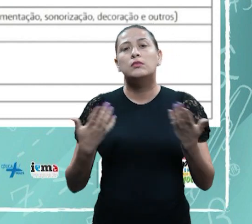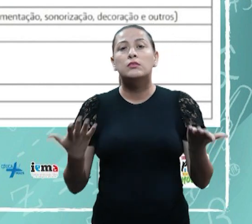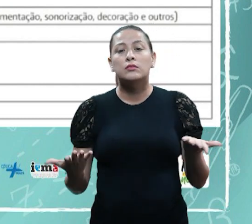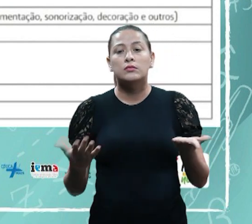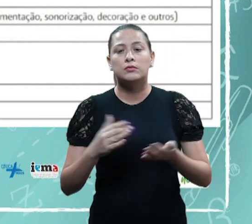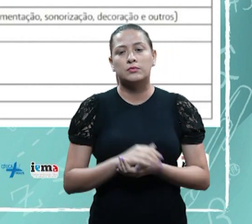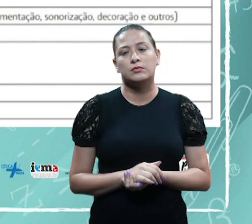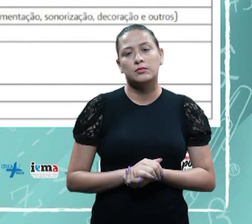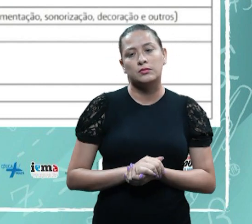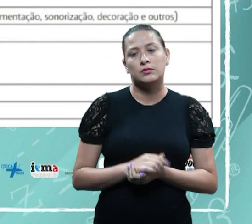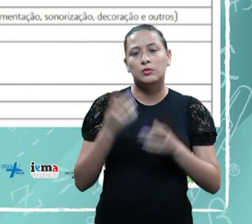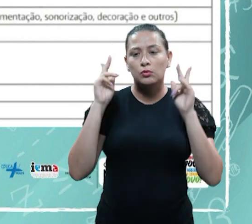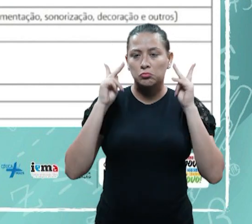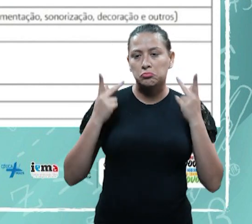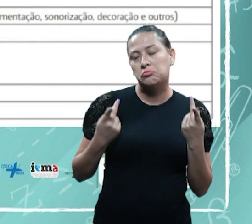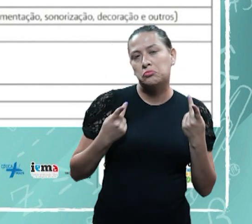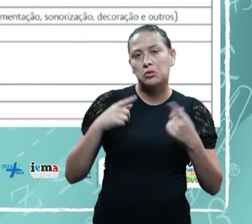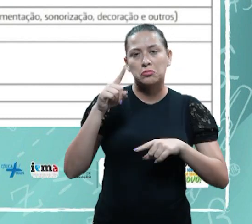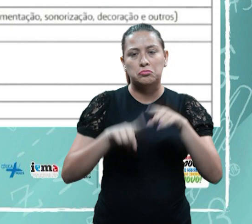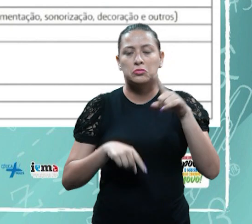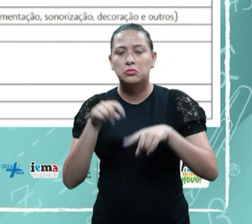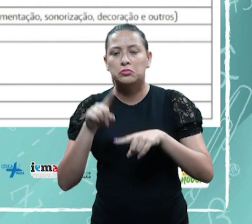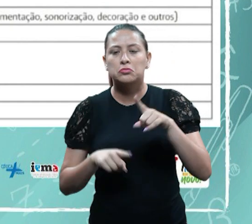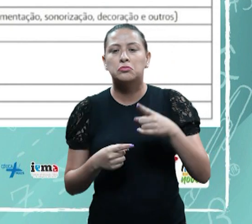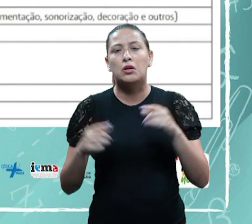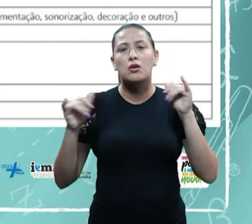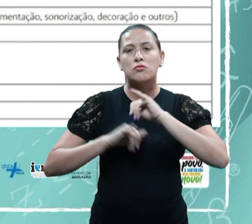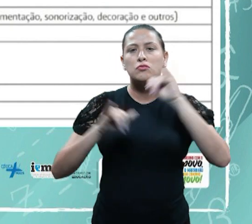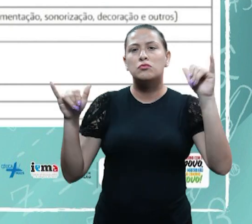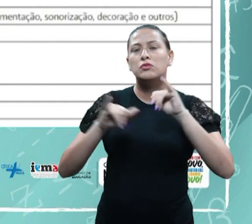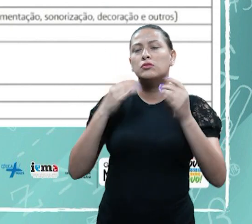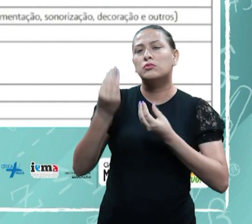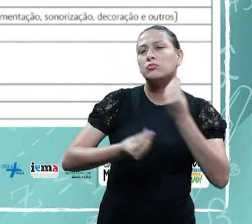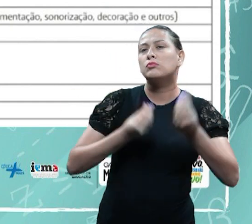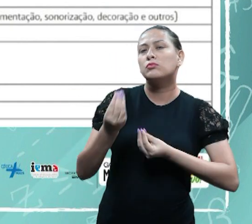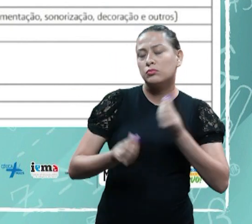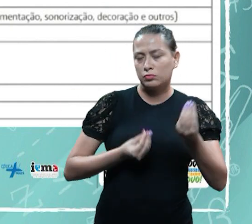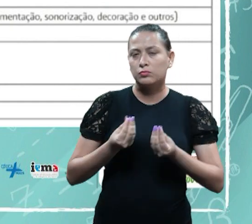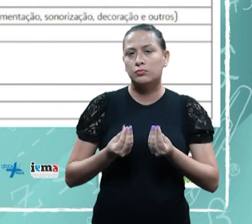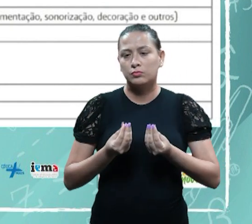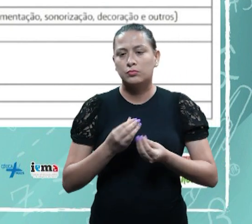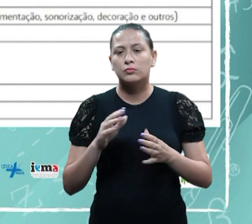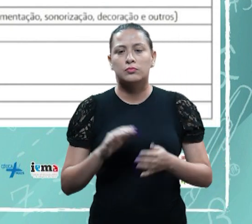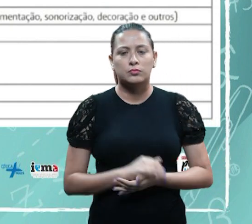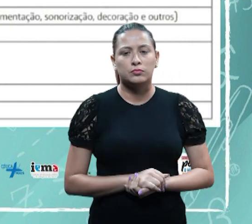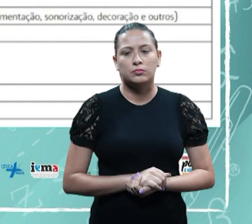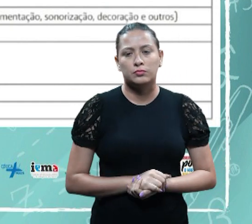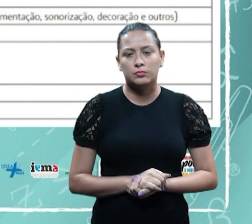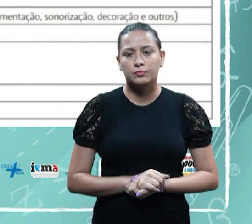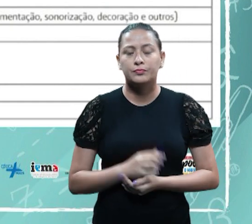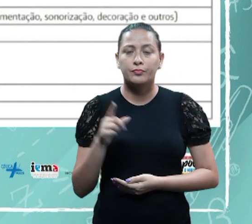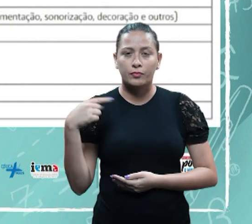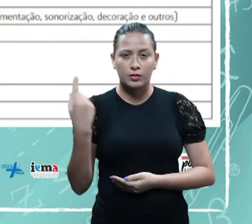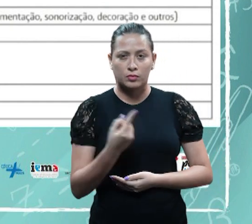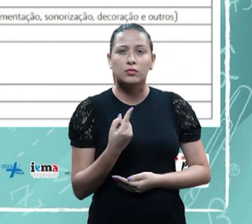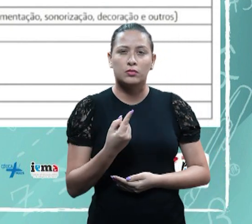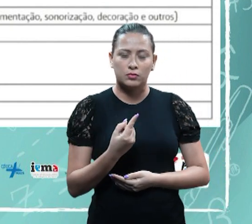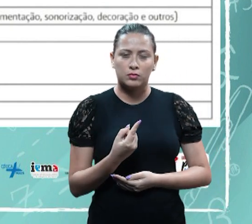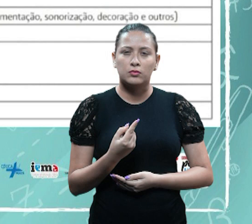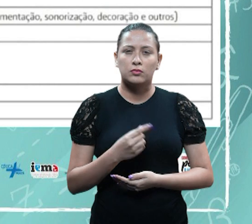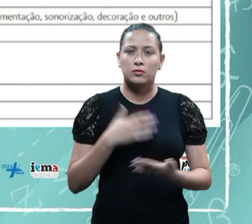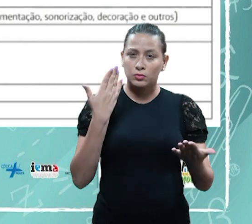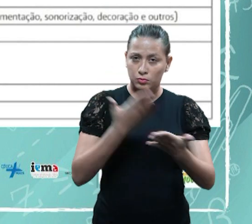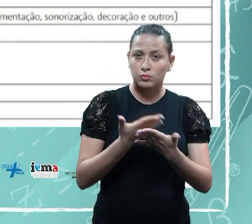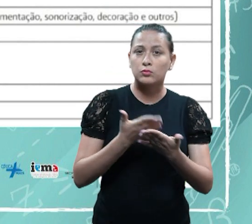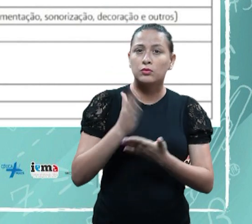evento? Humano, material, qual a divulgação que eu vou usar, qual é a ferramenta de divulgação? A gente olhou um pouco dessas